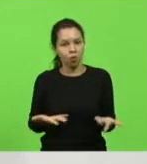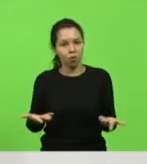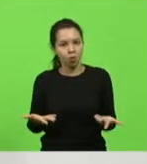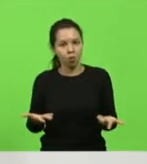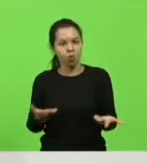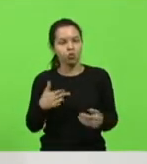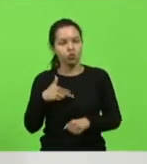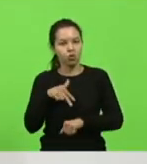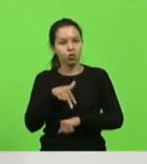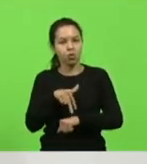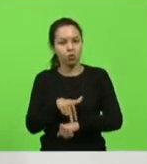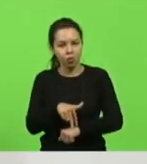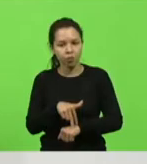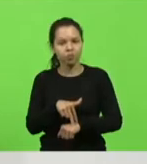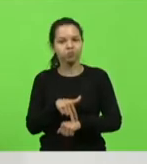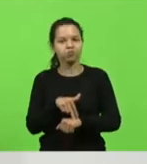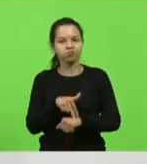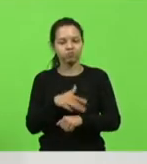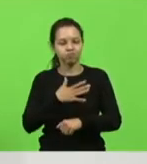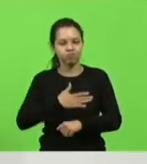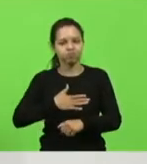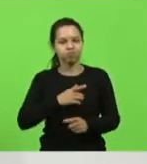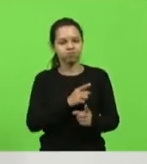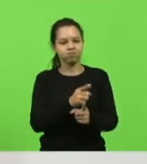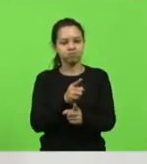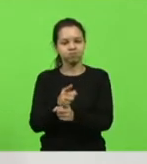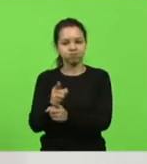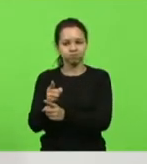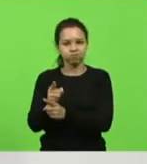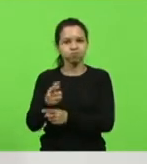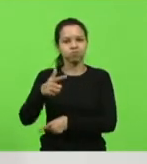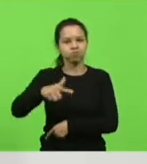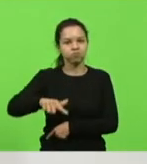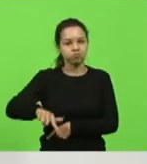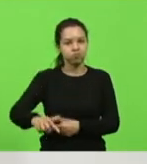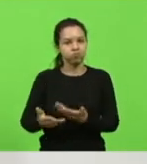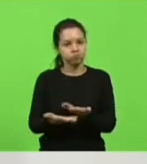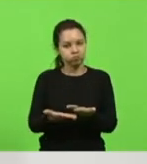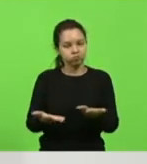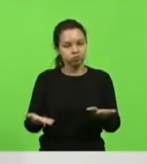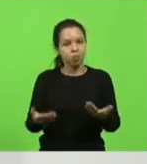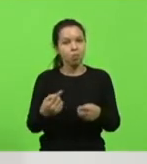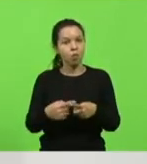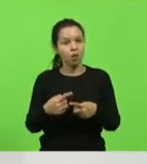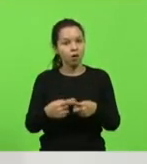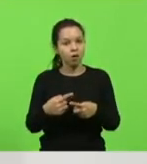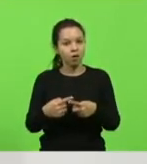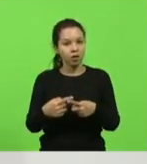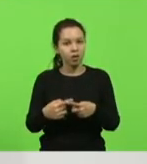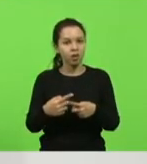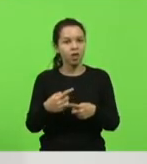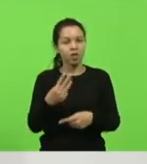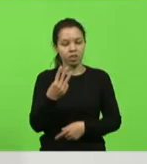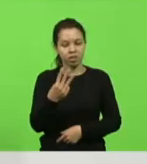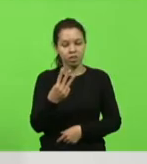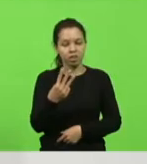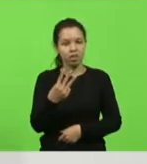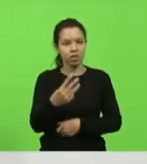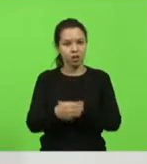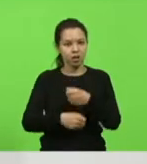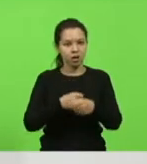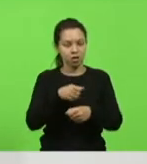o sabor do reencontro dada a feliz possibilidade de que tive ao longo de três mandatos